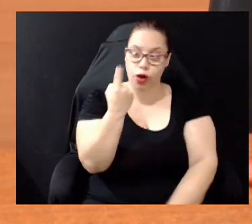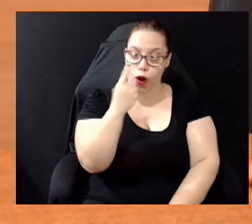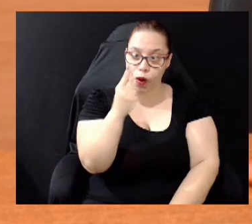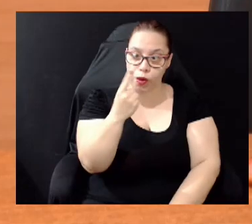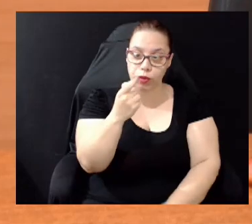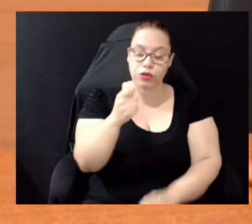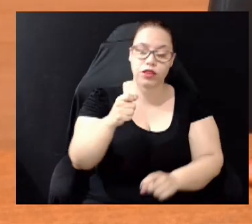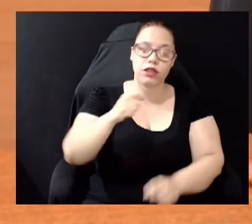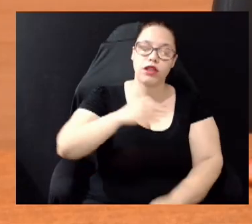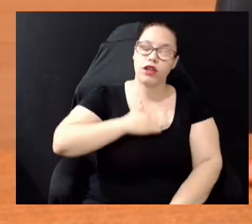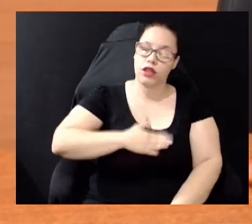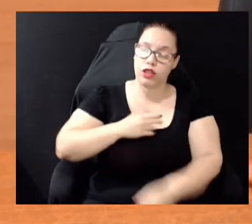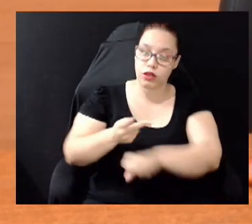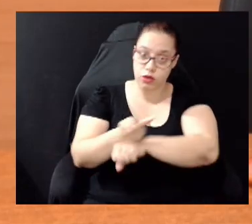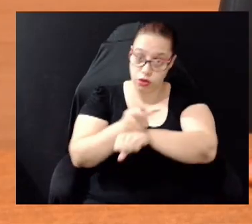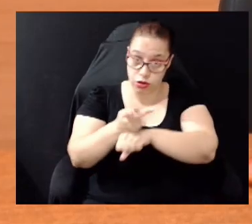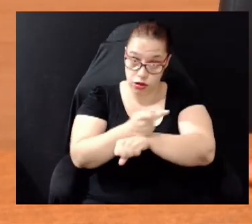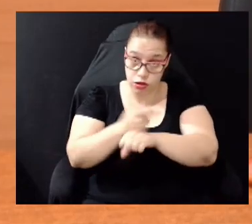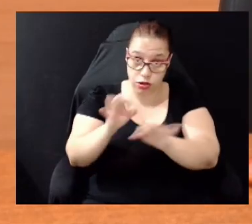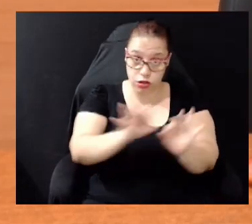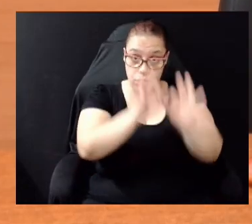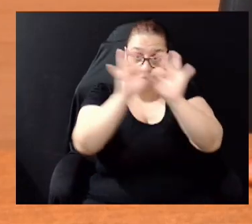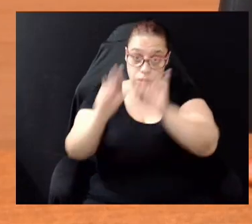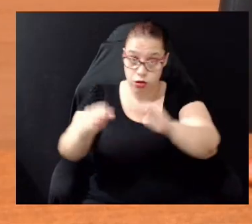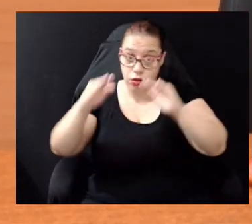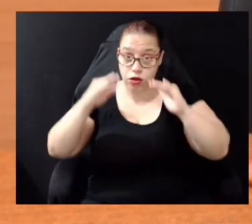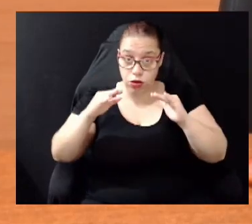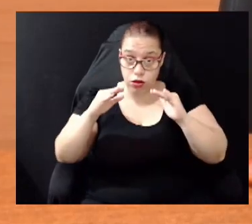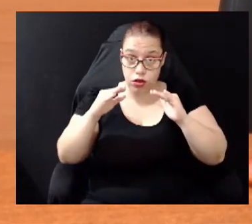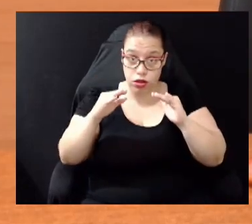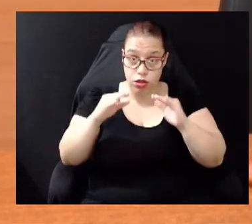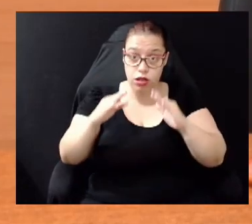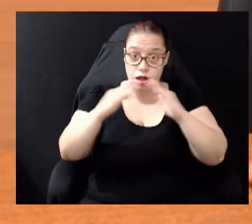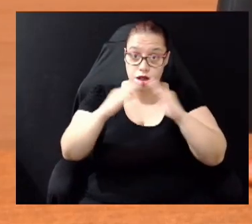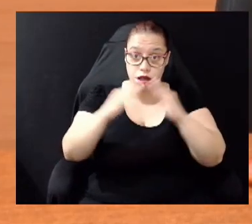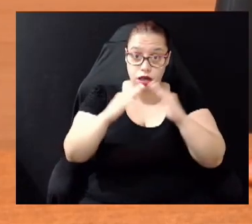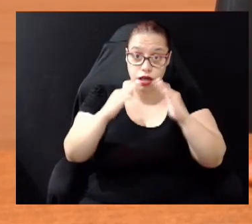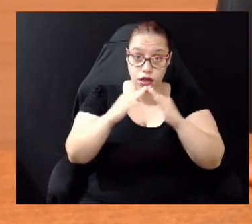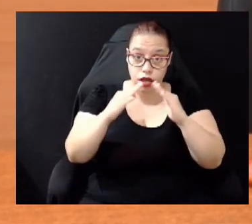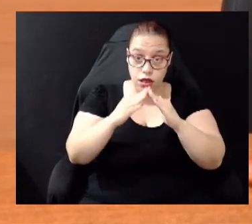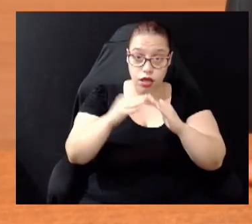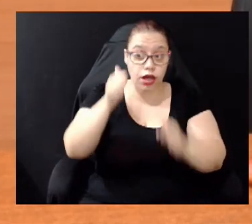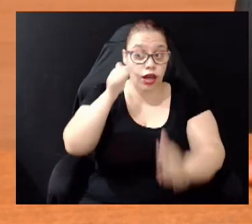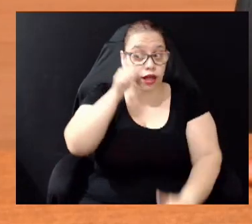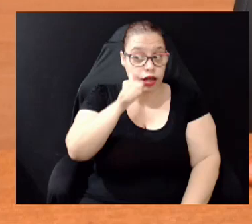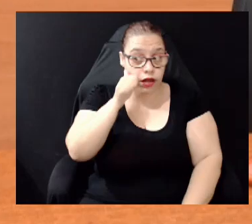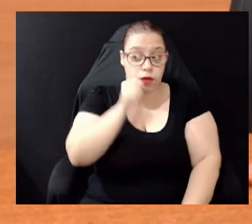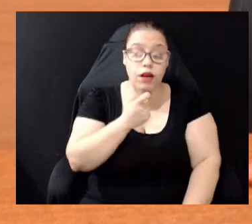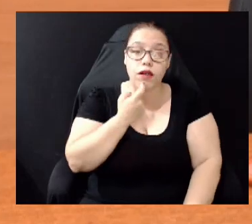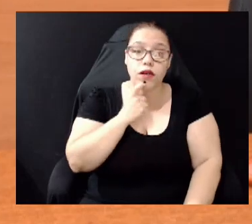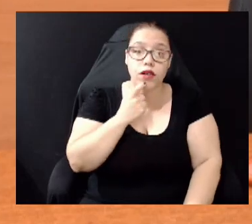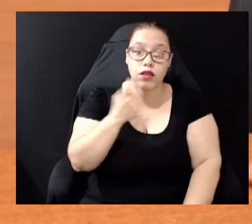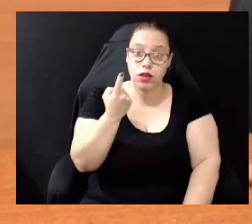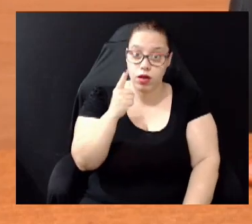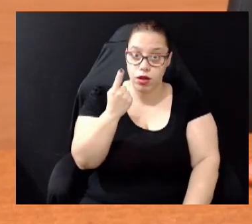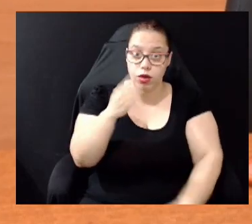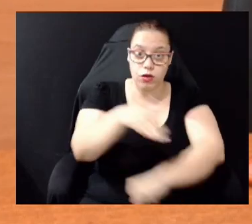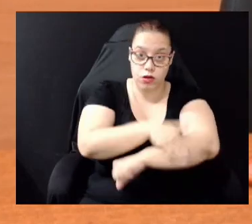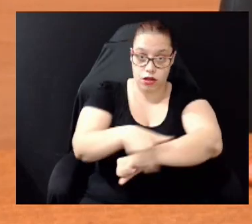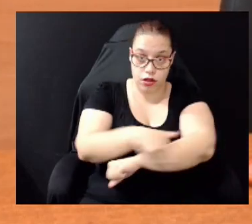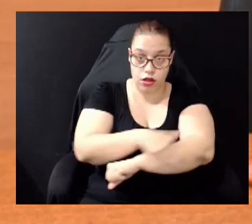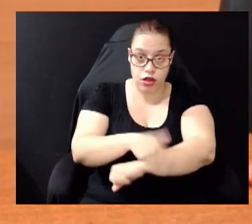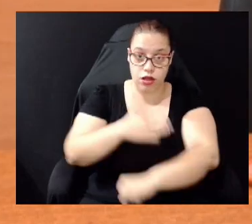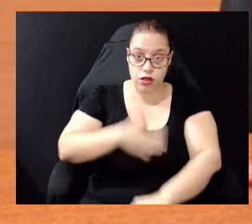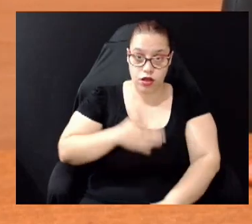procurem, né, vocês que estão assistindo, procurem. Casa da Mulher Campineira, 11 de agosto, 412.